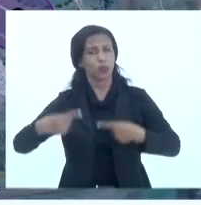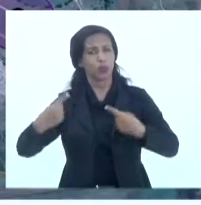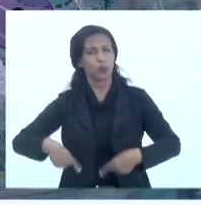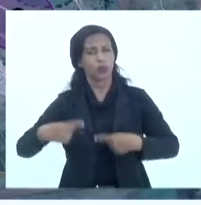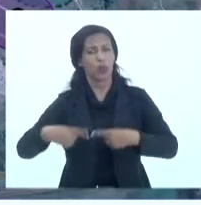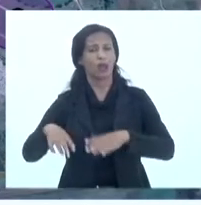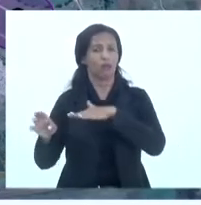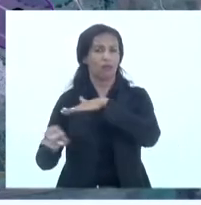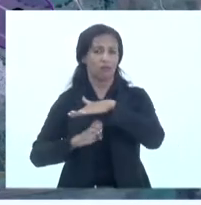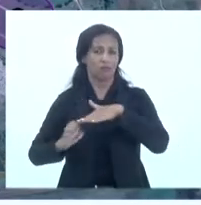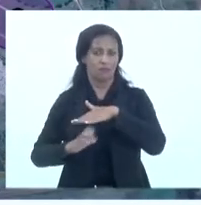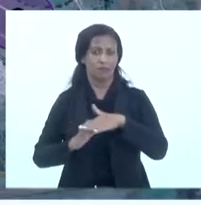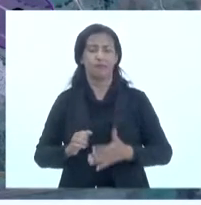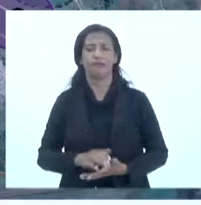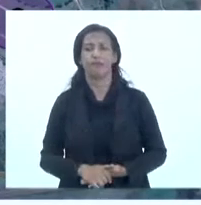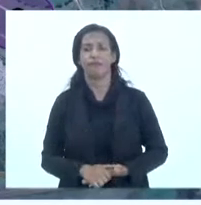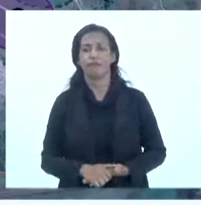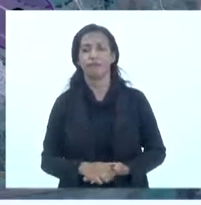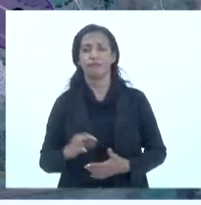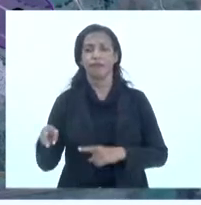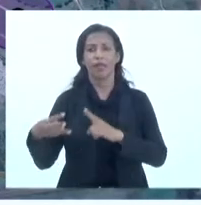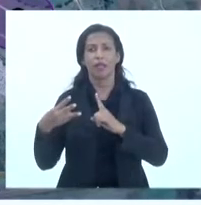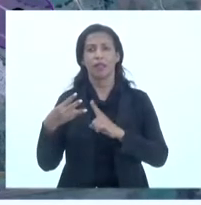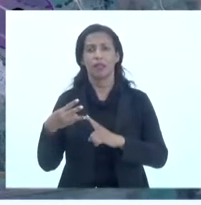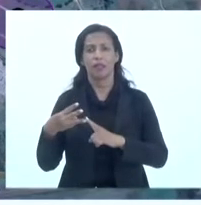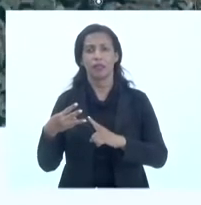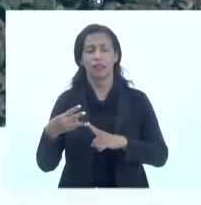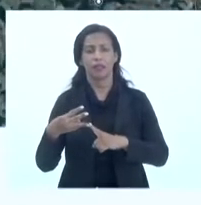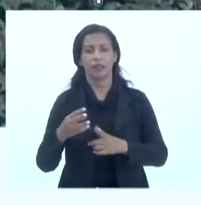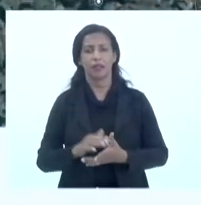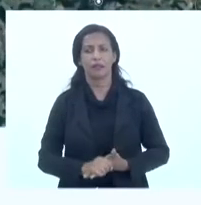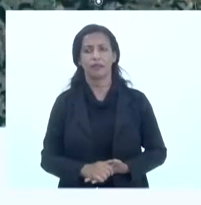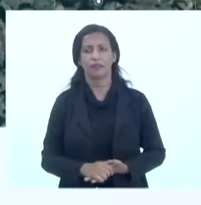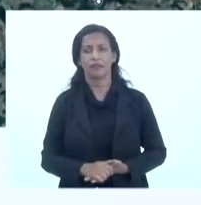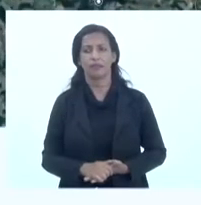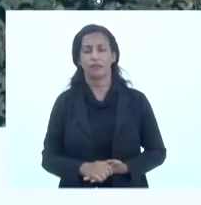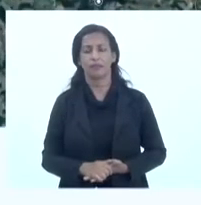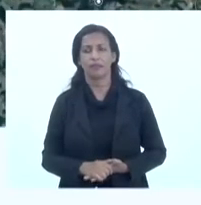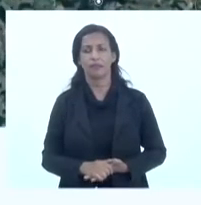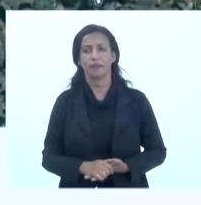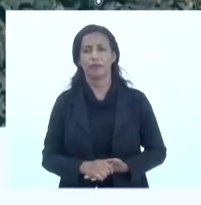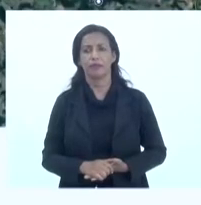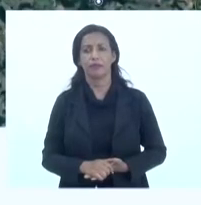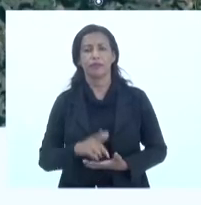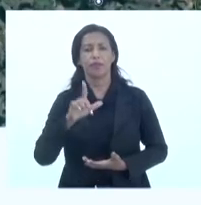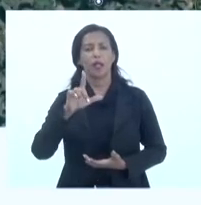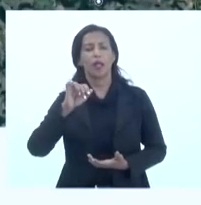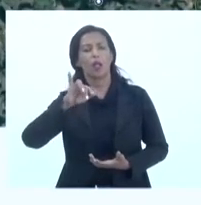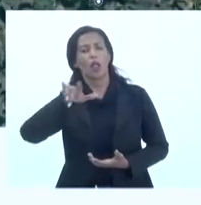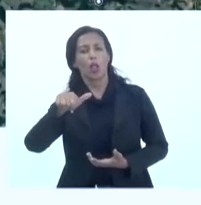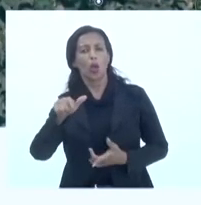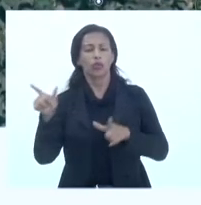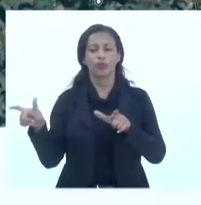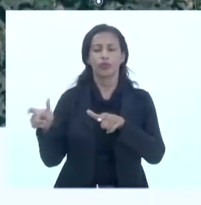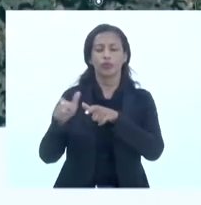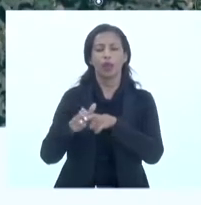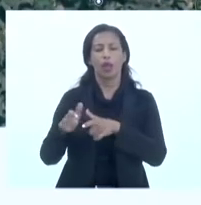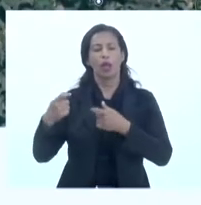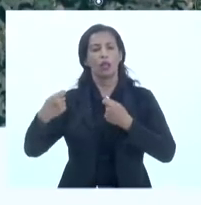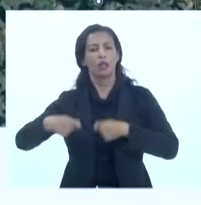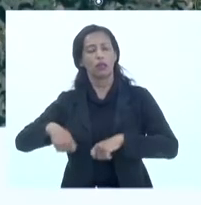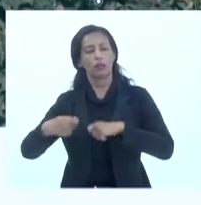dessas empresas. A terceira delas, ainda na lógica, né, de reduzir a